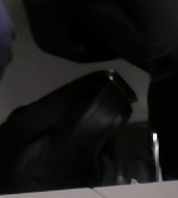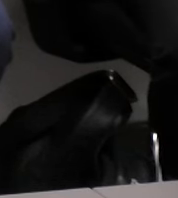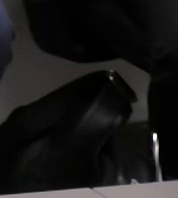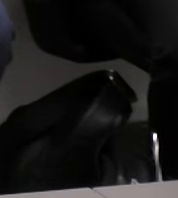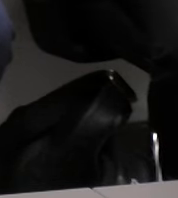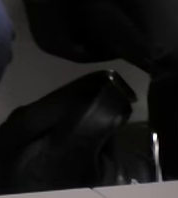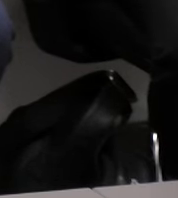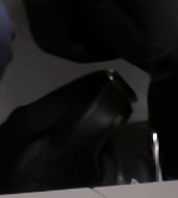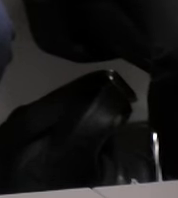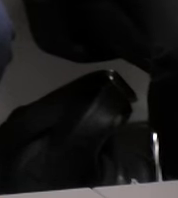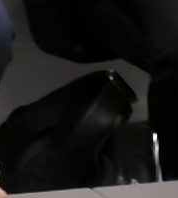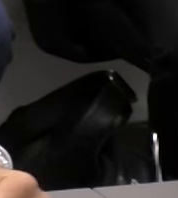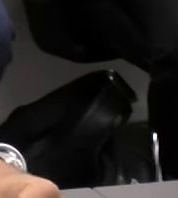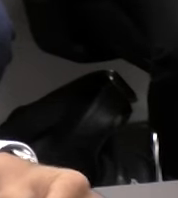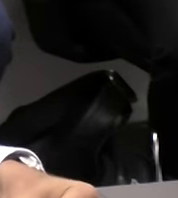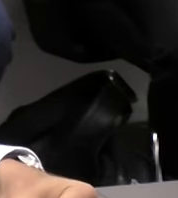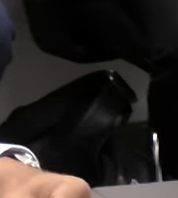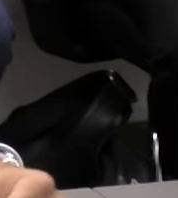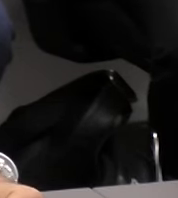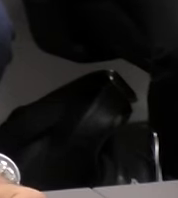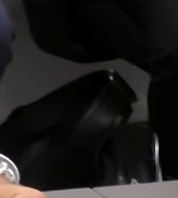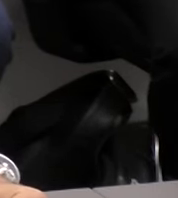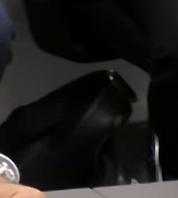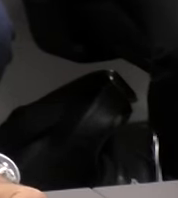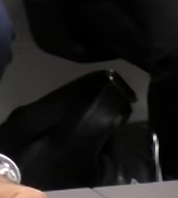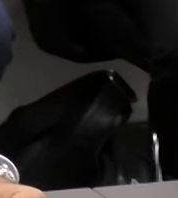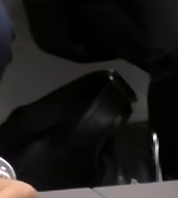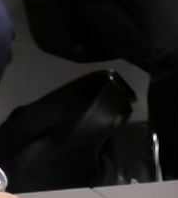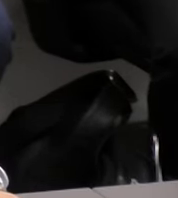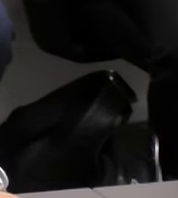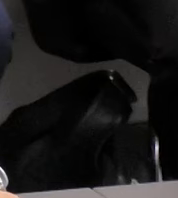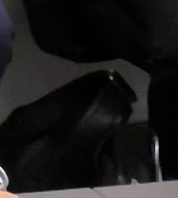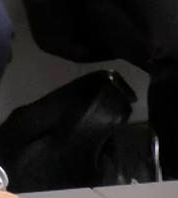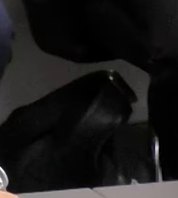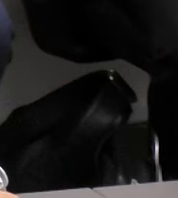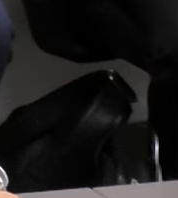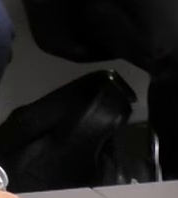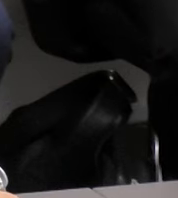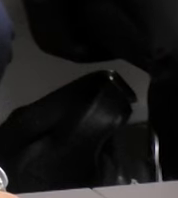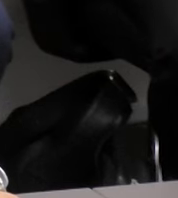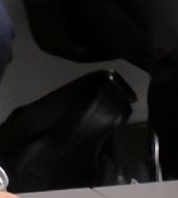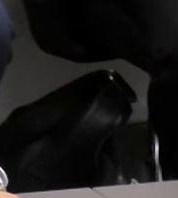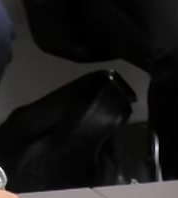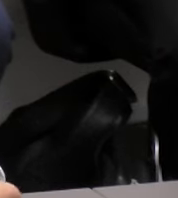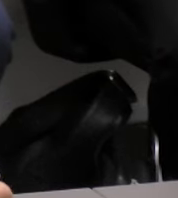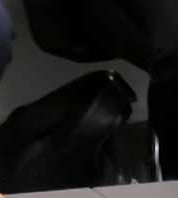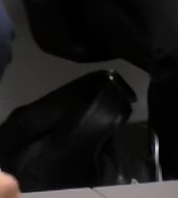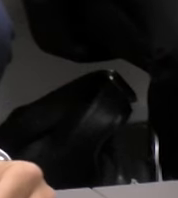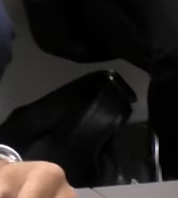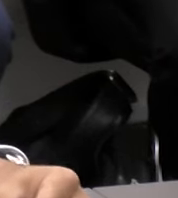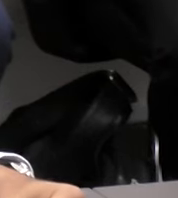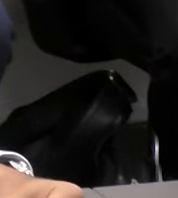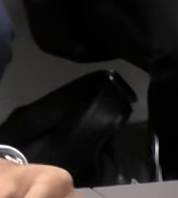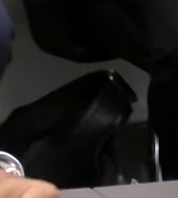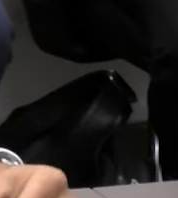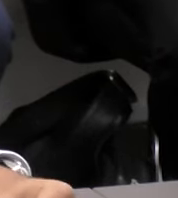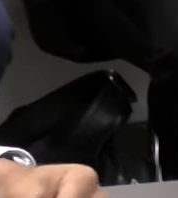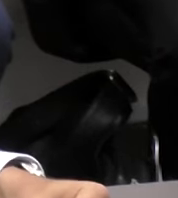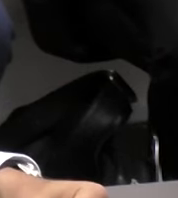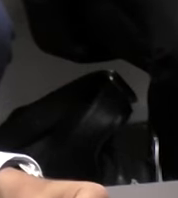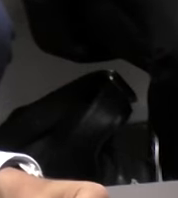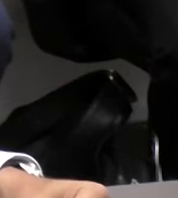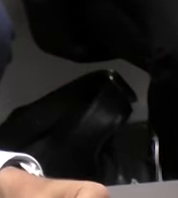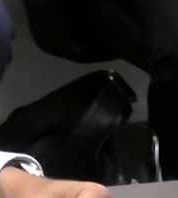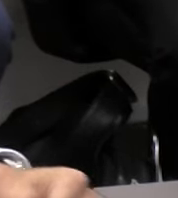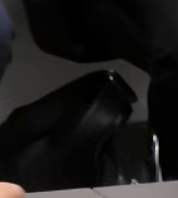presidenta o regramento com relação a um álbum policial née é um regramento acerca de